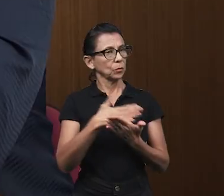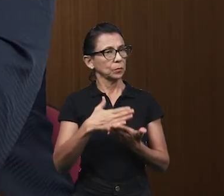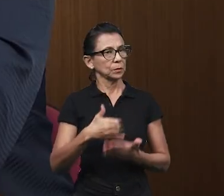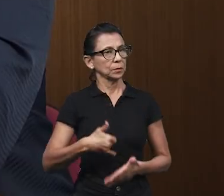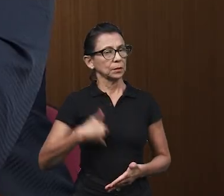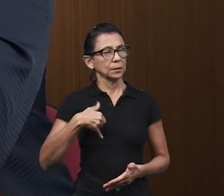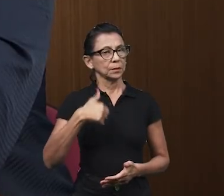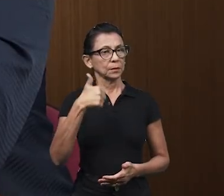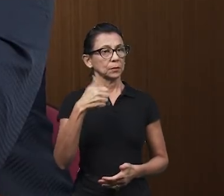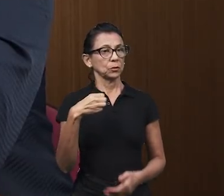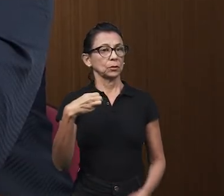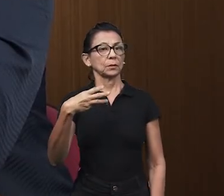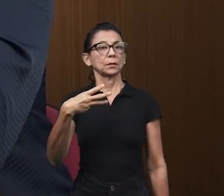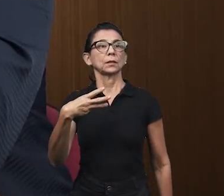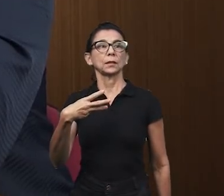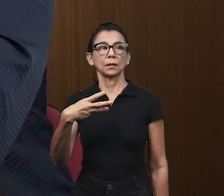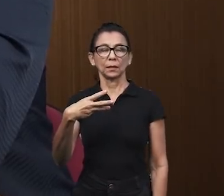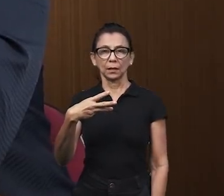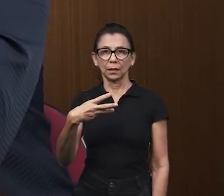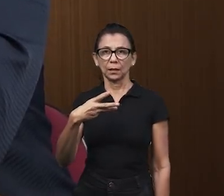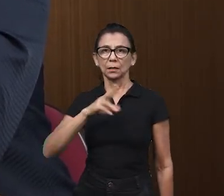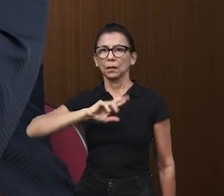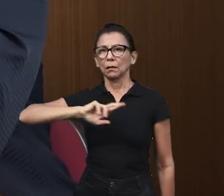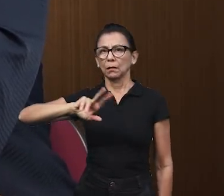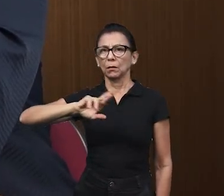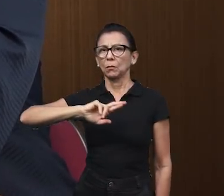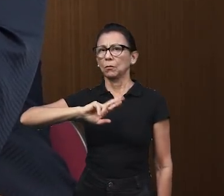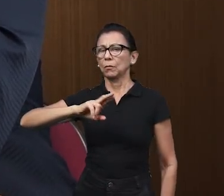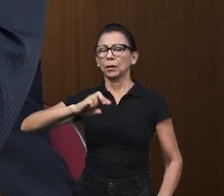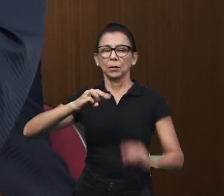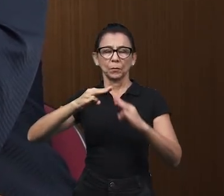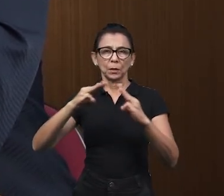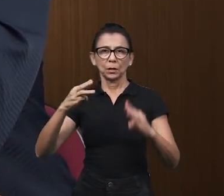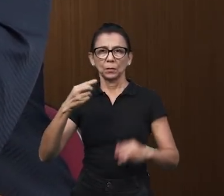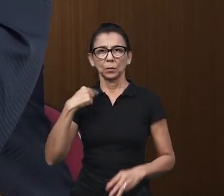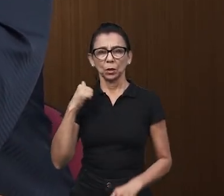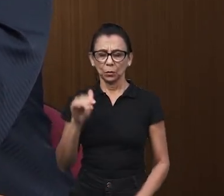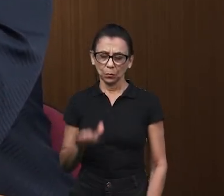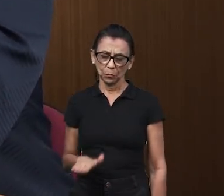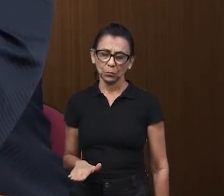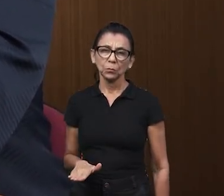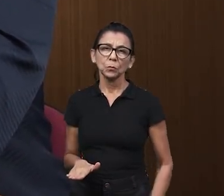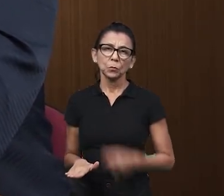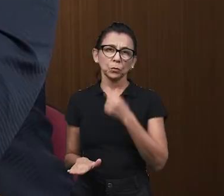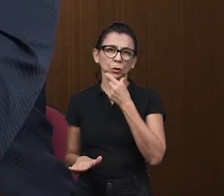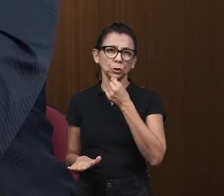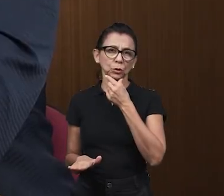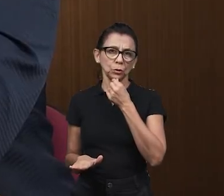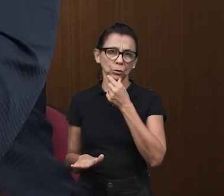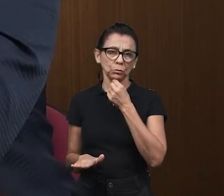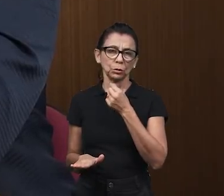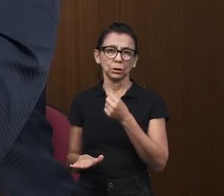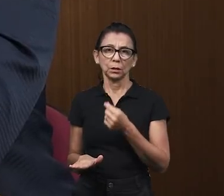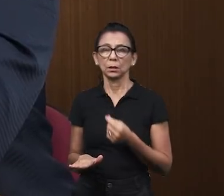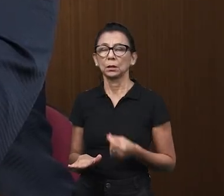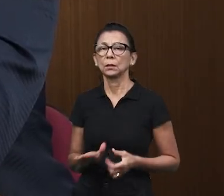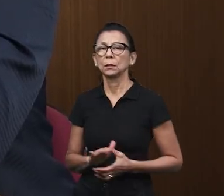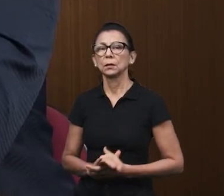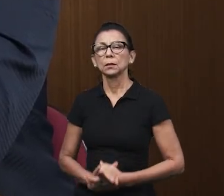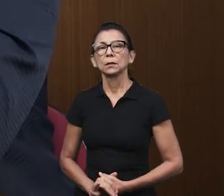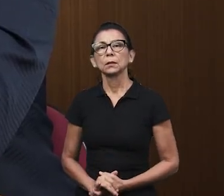quando eu tinha 13 anos de idade. Né? Isso não no Manaim, um garotinho. E eu recebi uma bênção